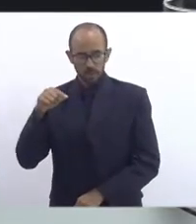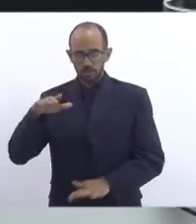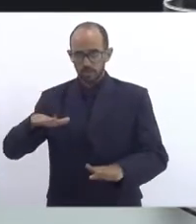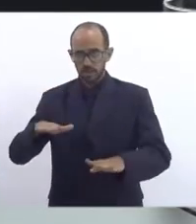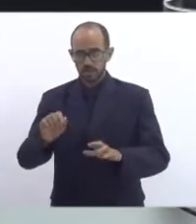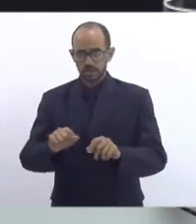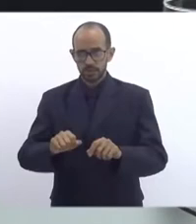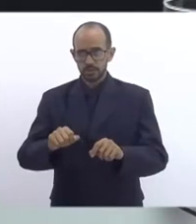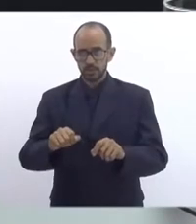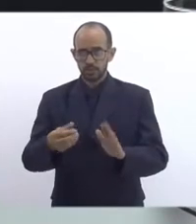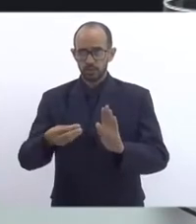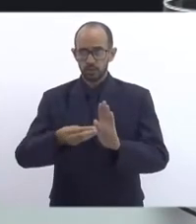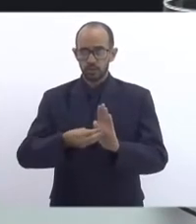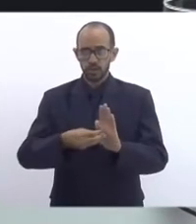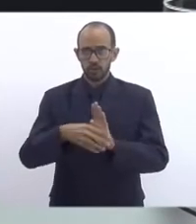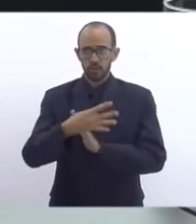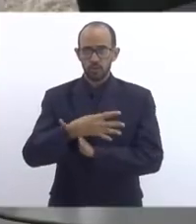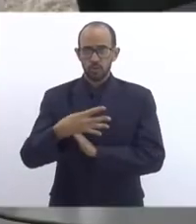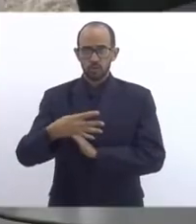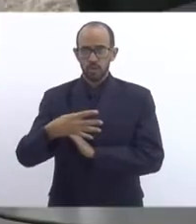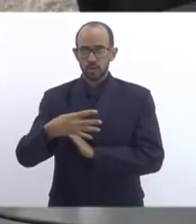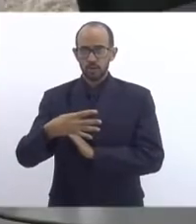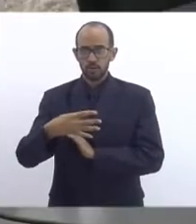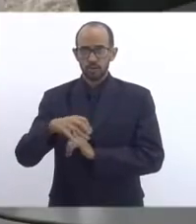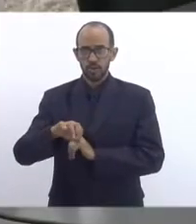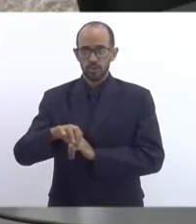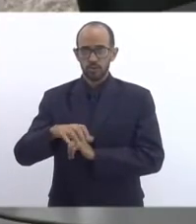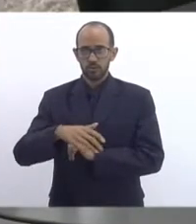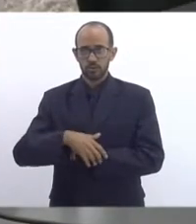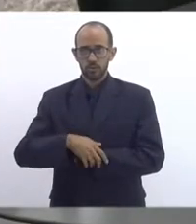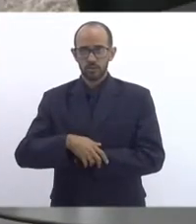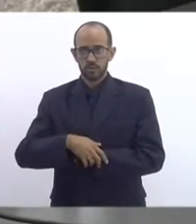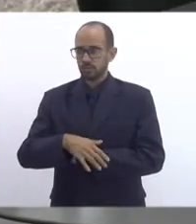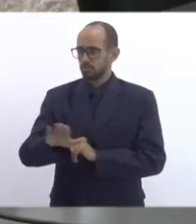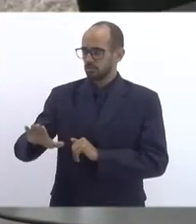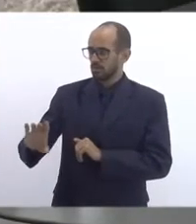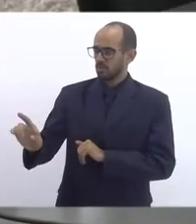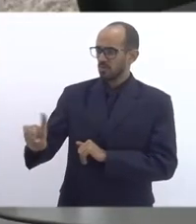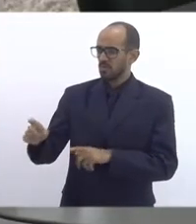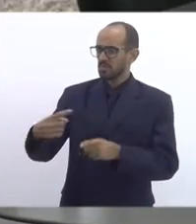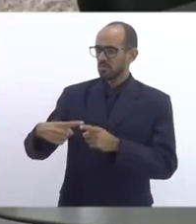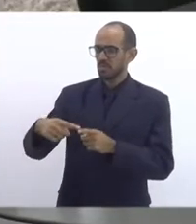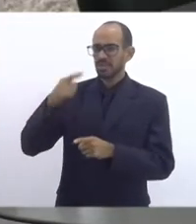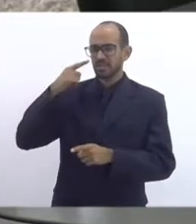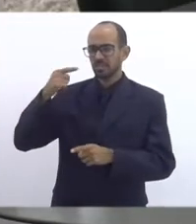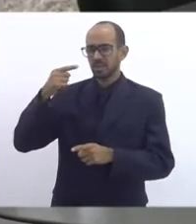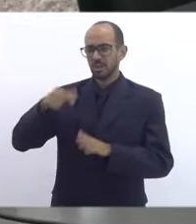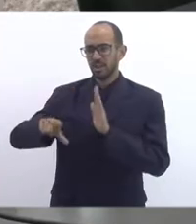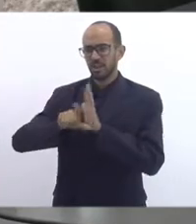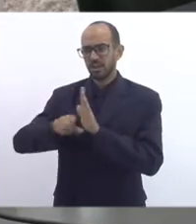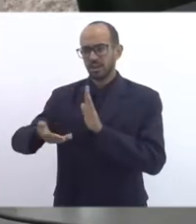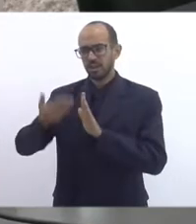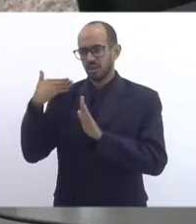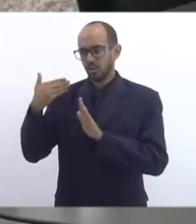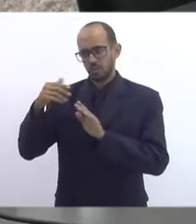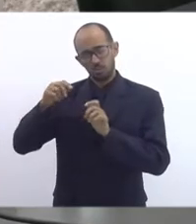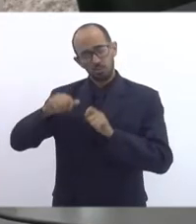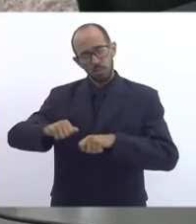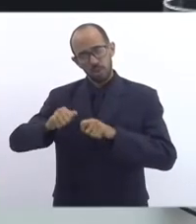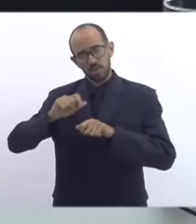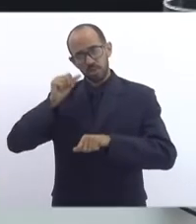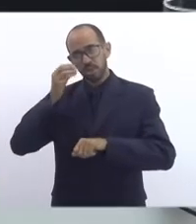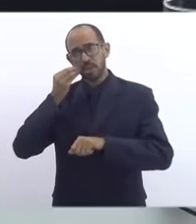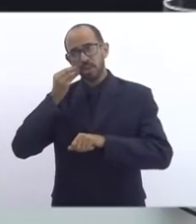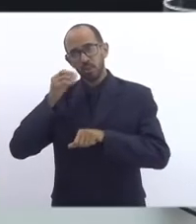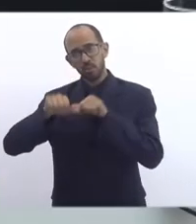definida no 4491. É que a semana não bate no mês que, tá, que já é a lei anterior. Ele pode tentar mudar isso. Sim, mas olha